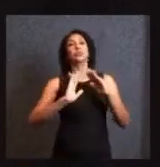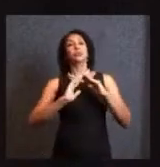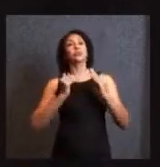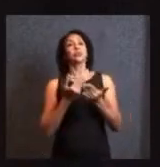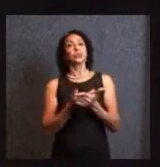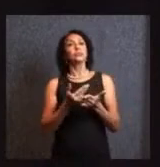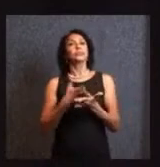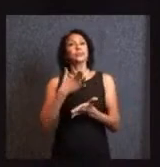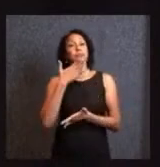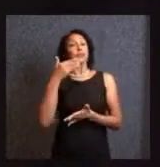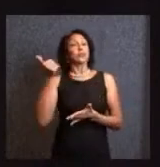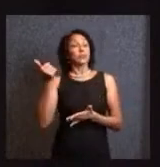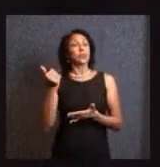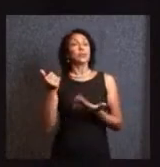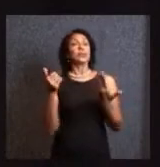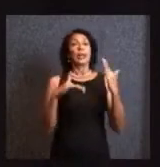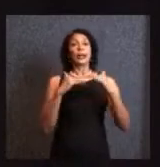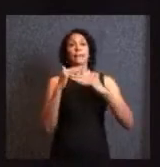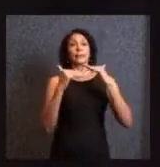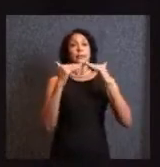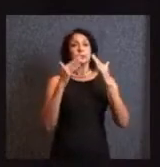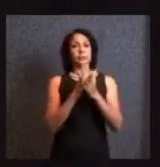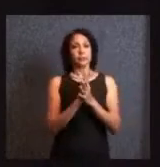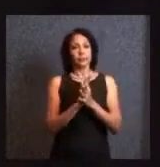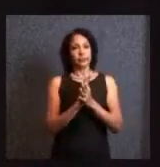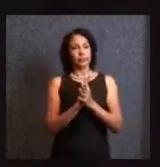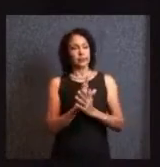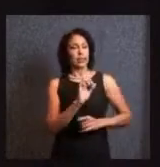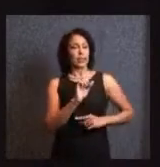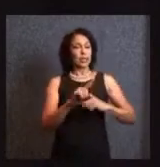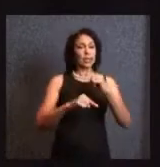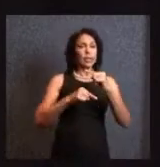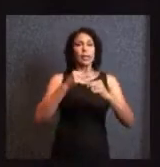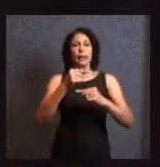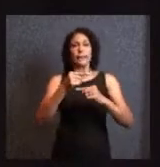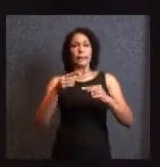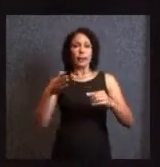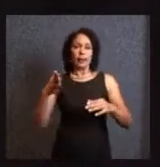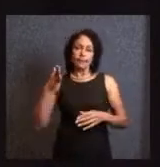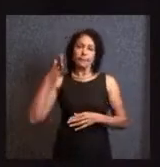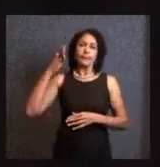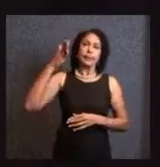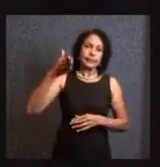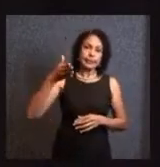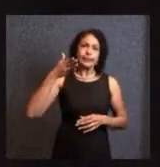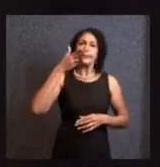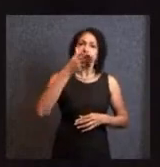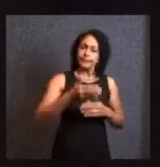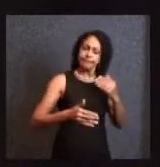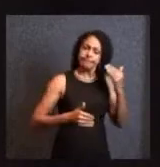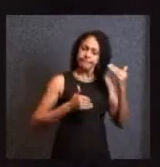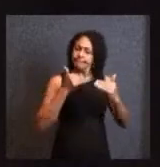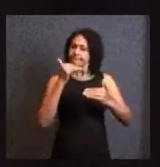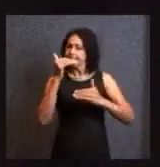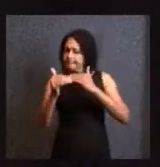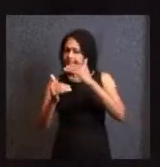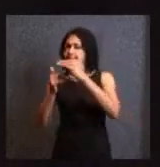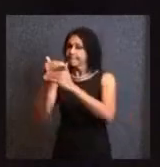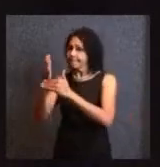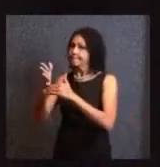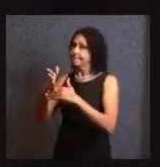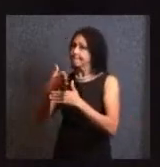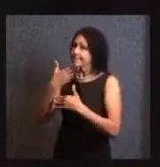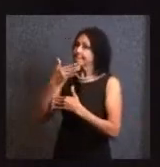escolares com o melhor desempenho. A proporção que formos avançando com o atendimento para um segmento maior, que